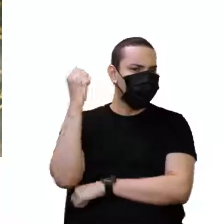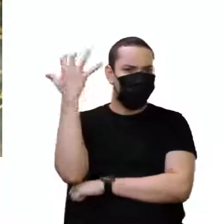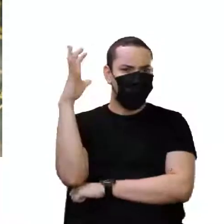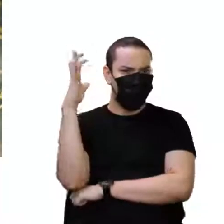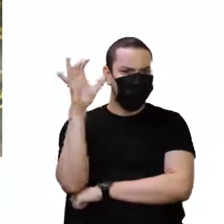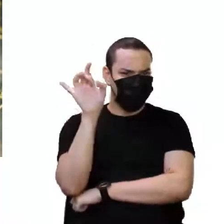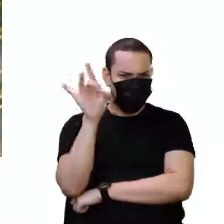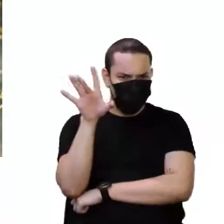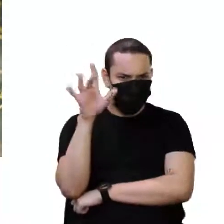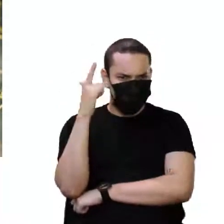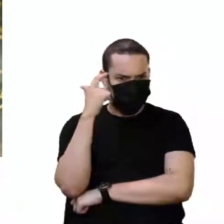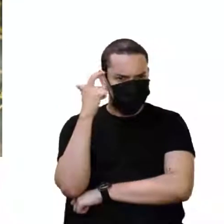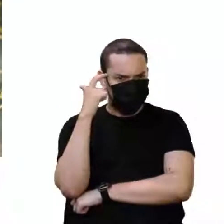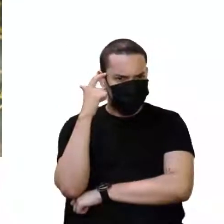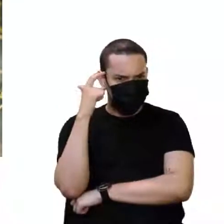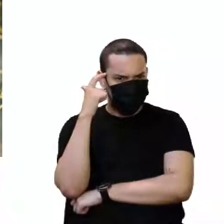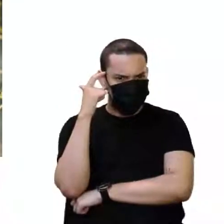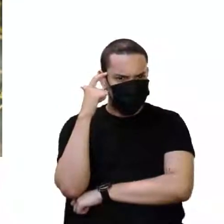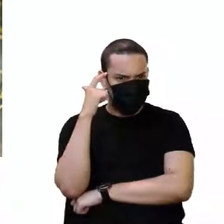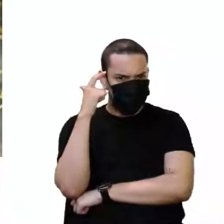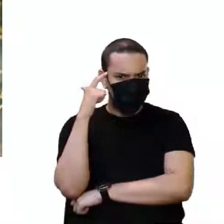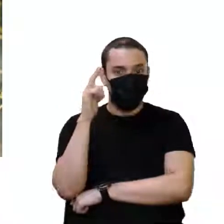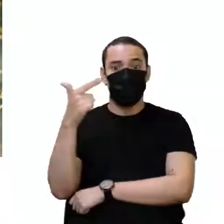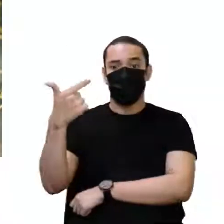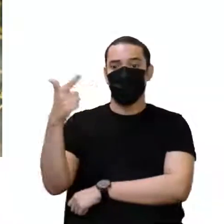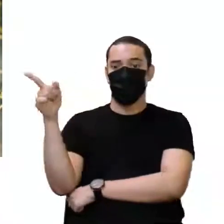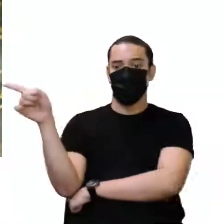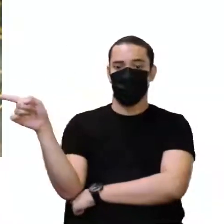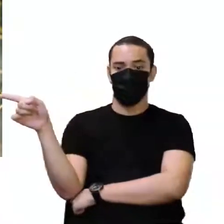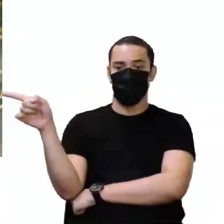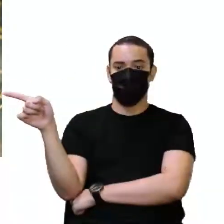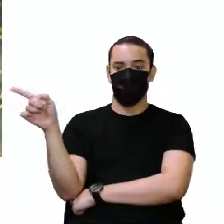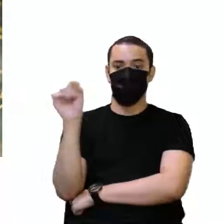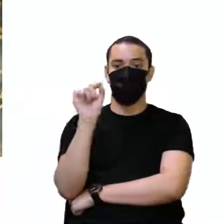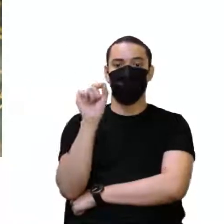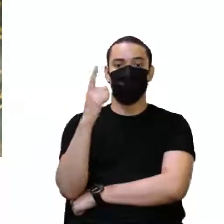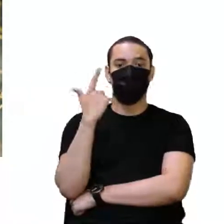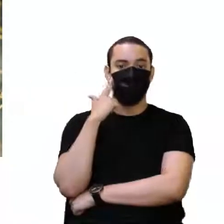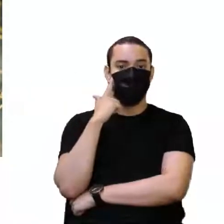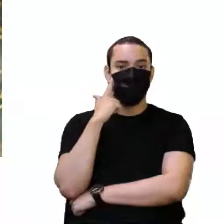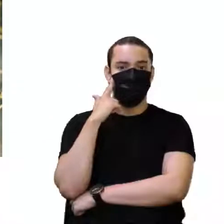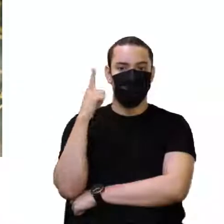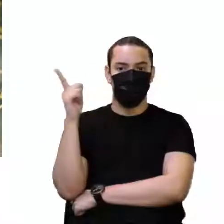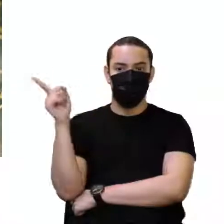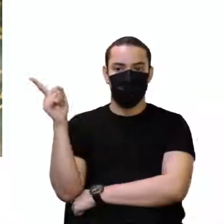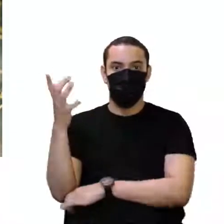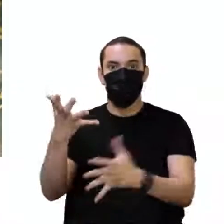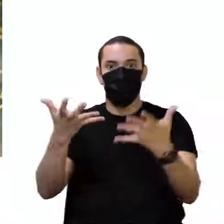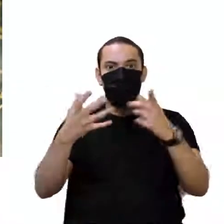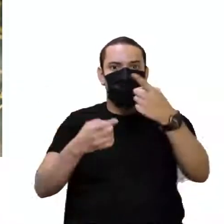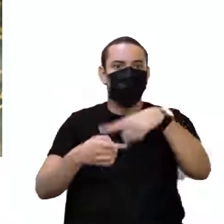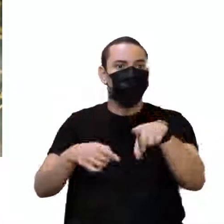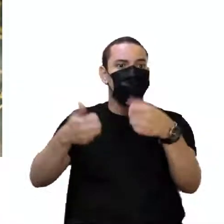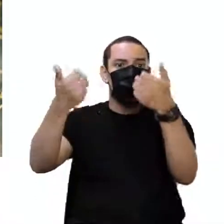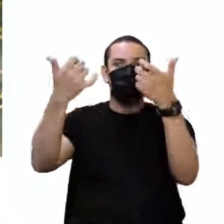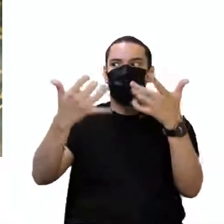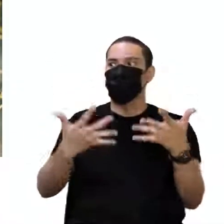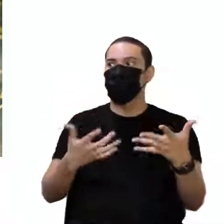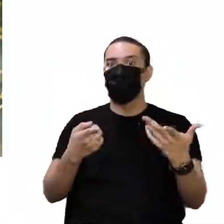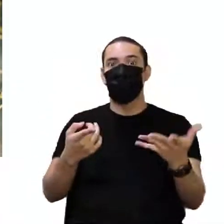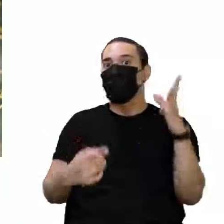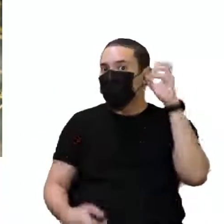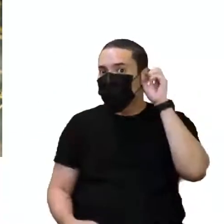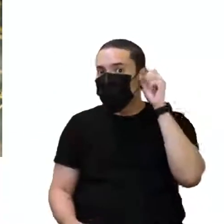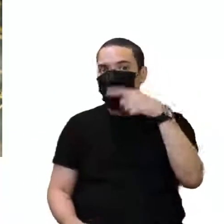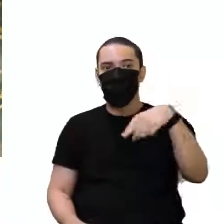Será que é só isso que você está vendo? E nessa segunda imagem, o que você consegue ver? Eu queria ouvir vocês, galera.